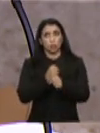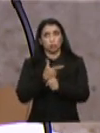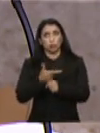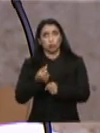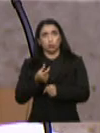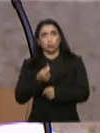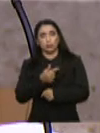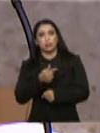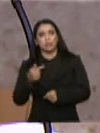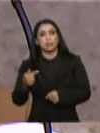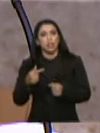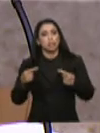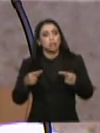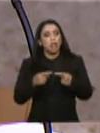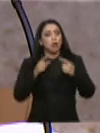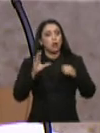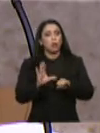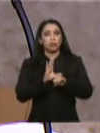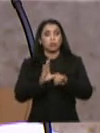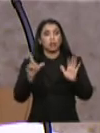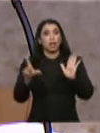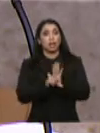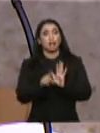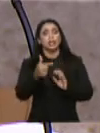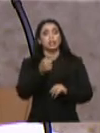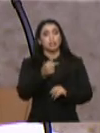em 2007, a constitucionalidade da Lei